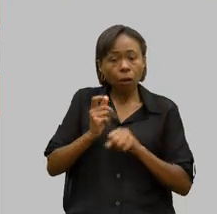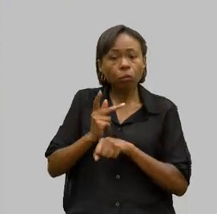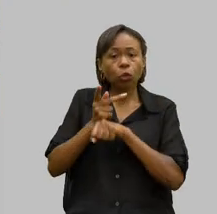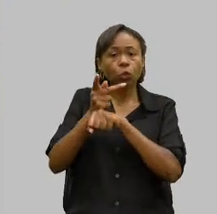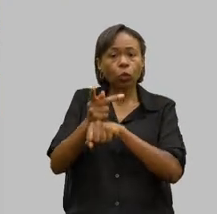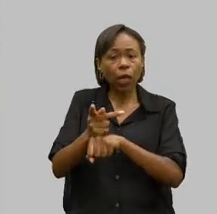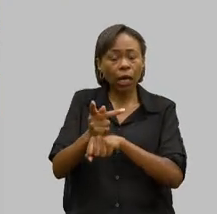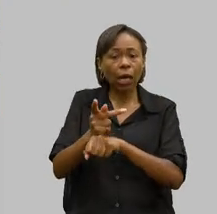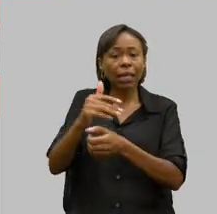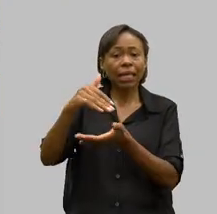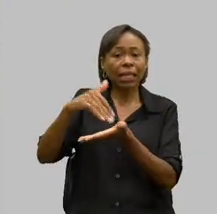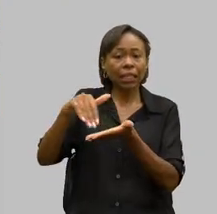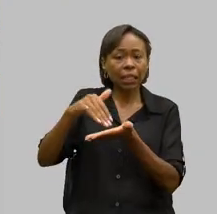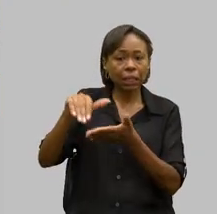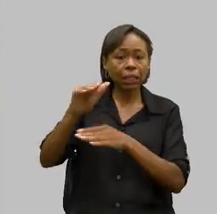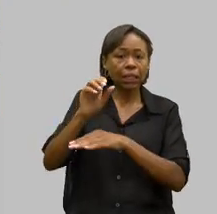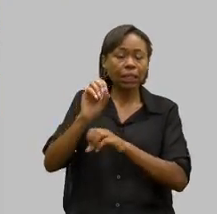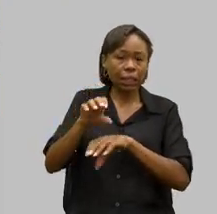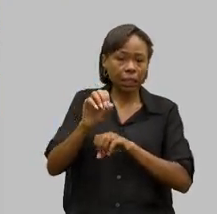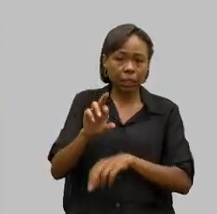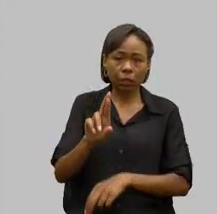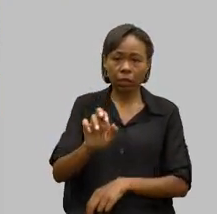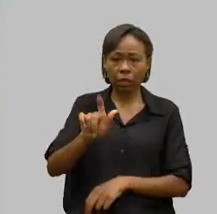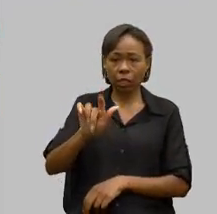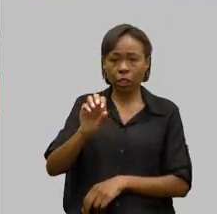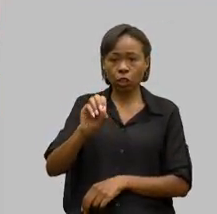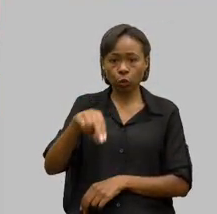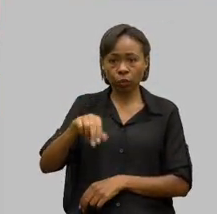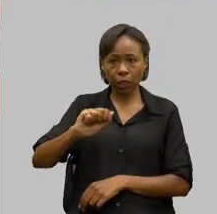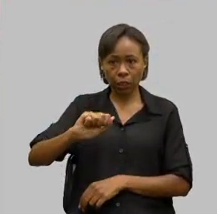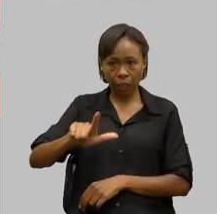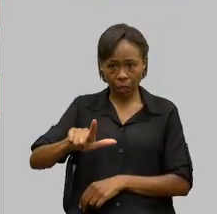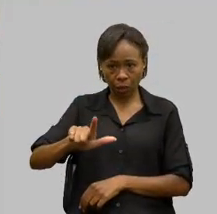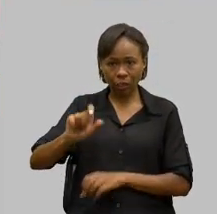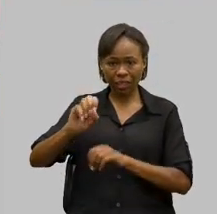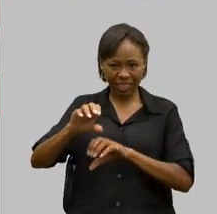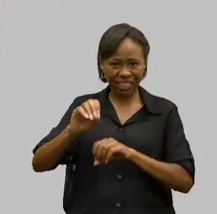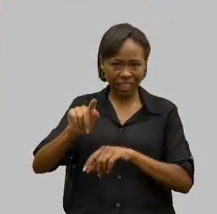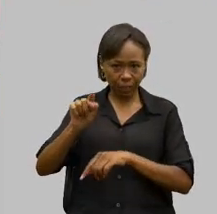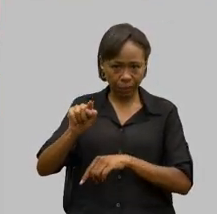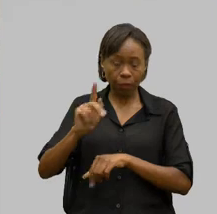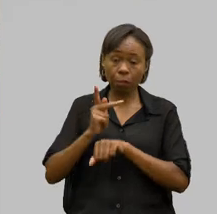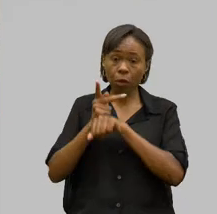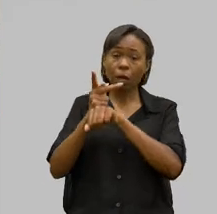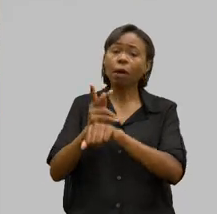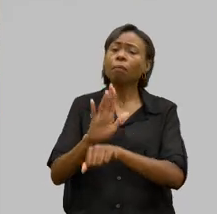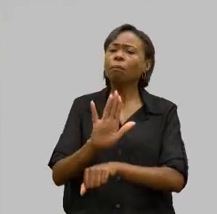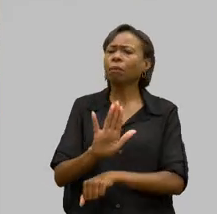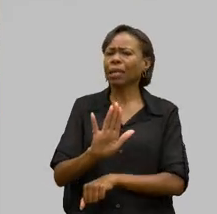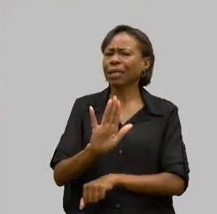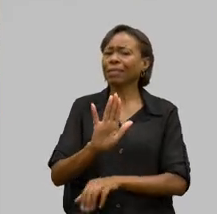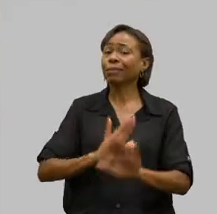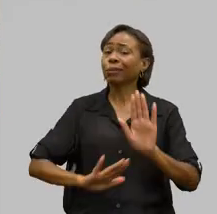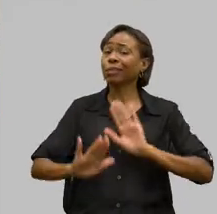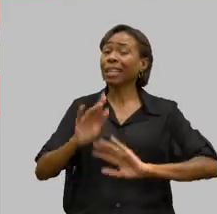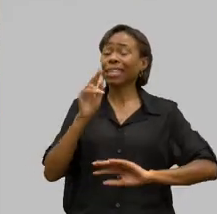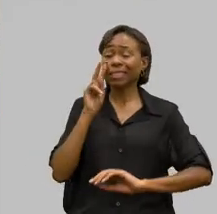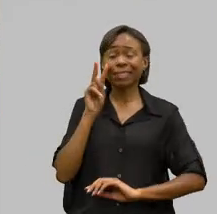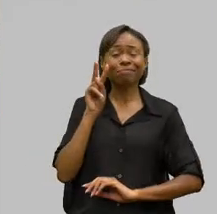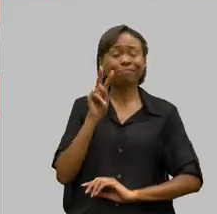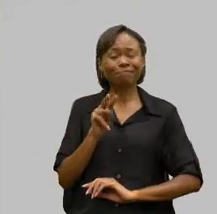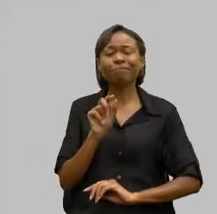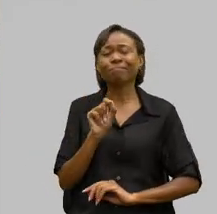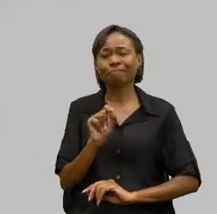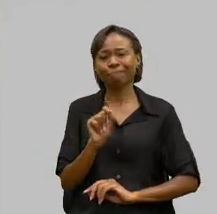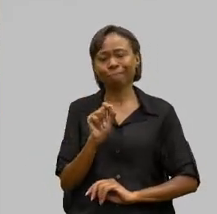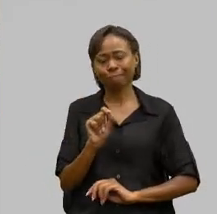mas o que temos visto em alguns momentos e temos tido muito cuidado com isto é que há